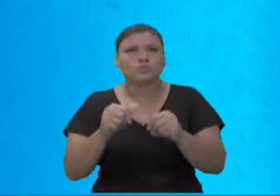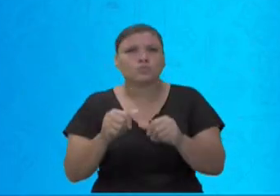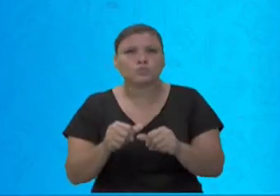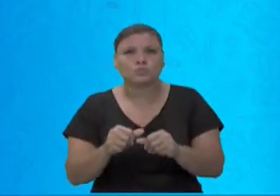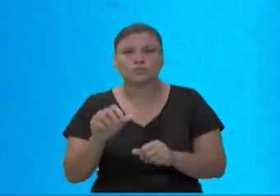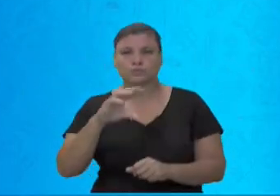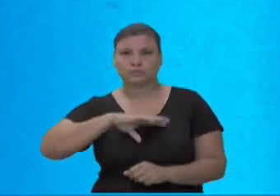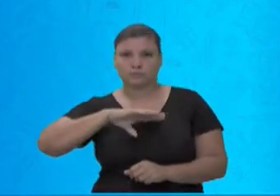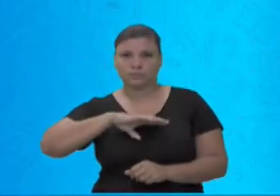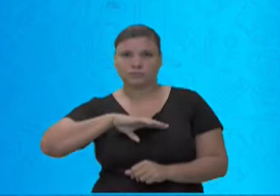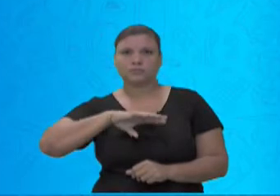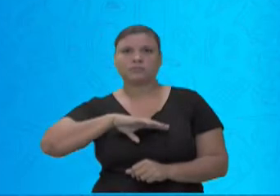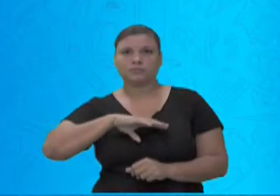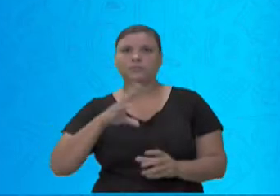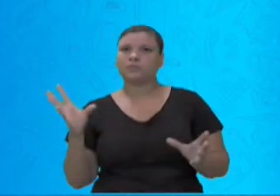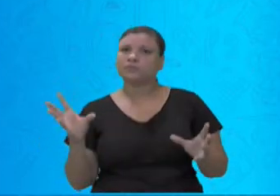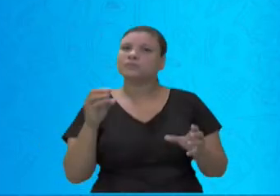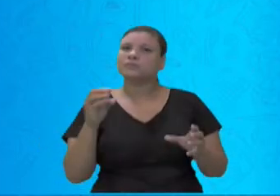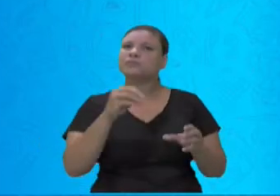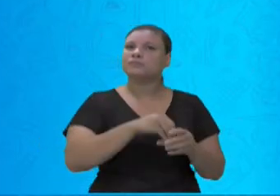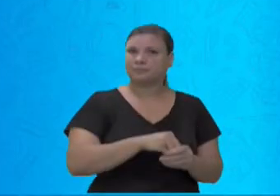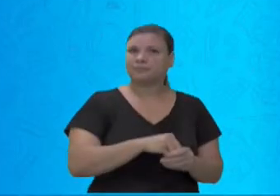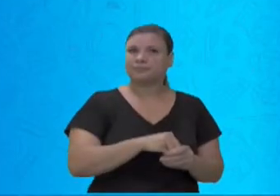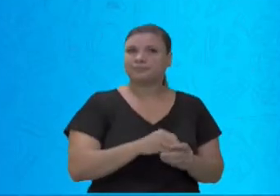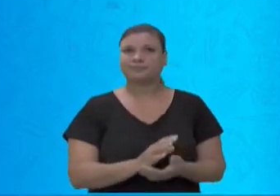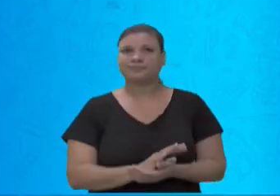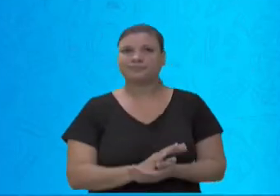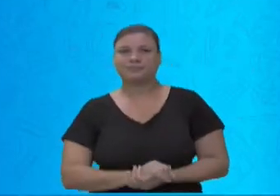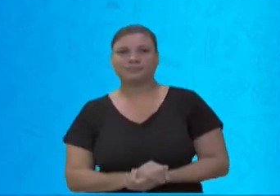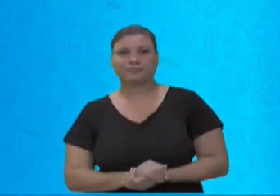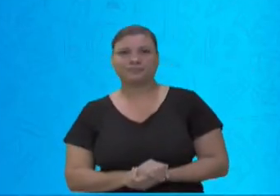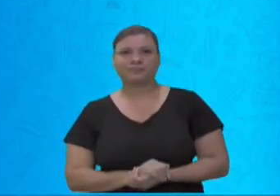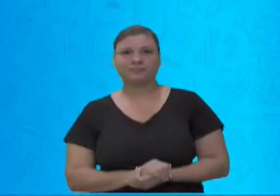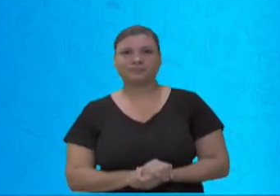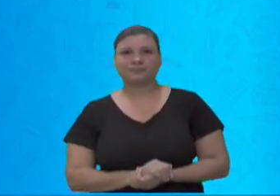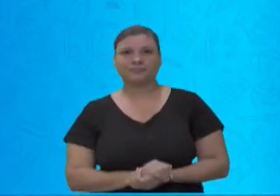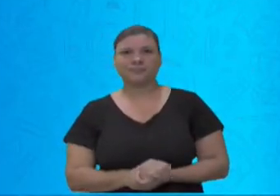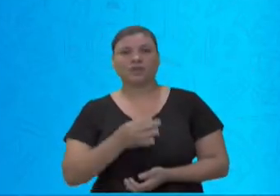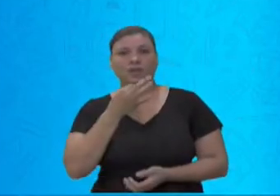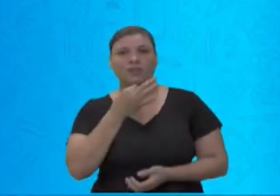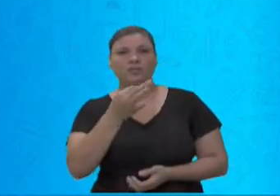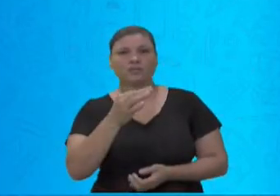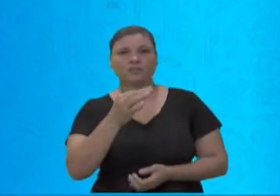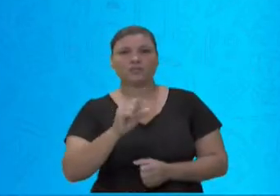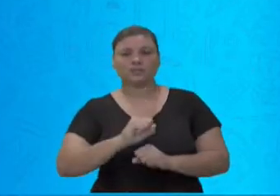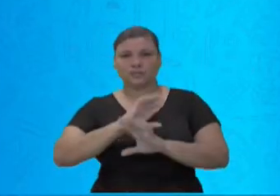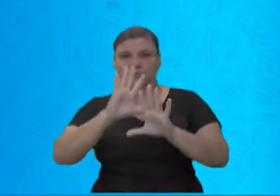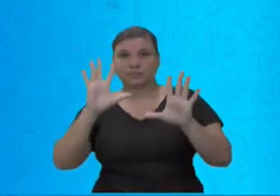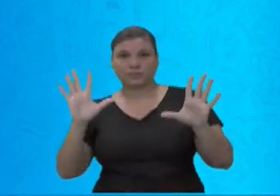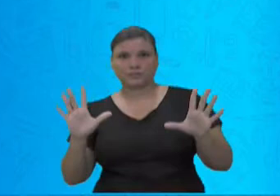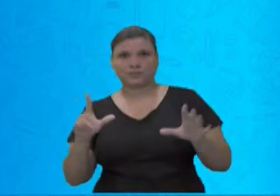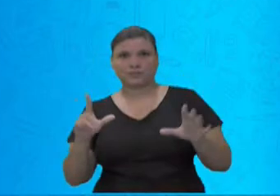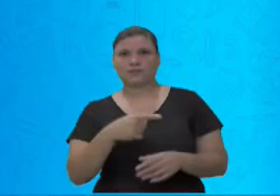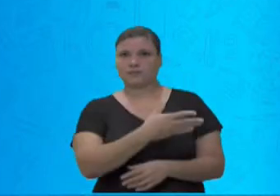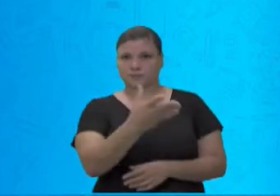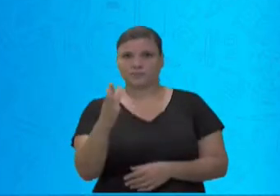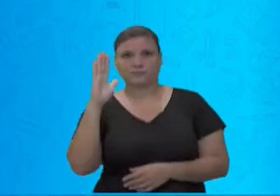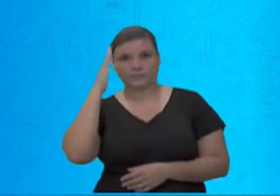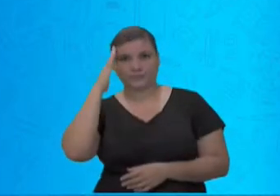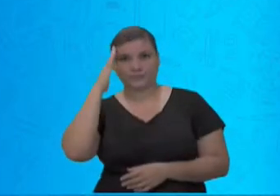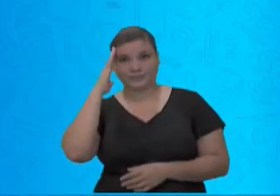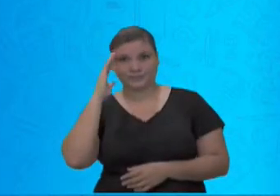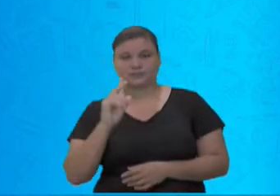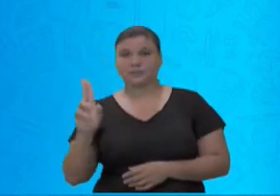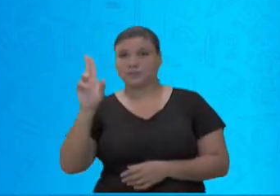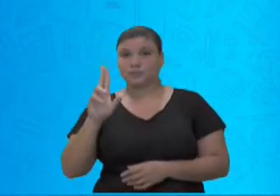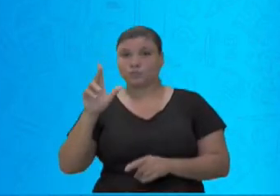língua portuguesa. Então vamos, temos aqui algumas dicas para esclarecer o uso do X e do CH.